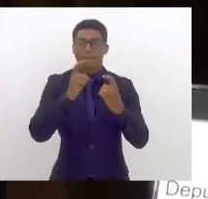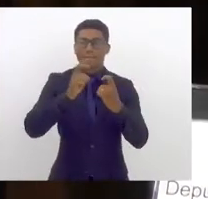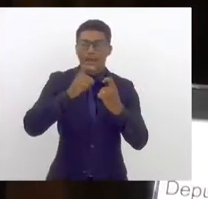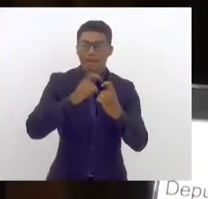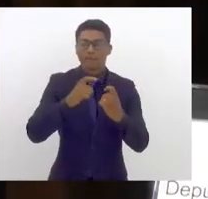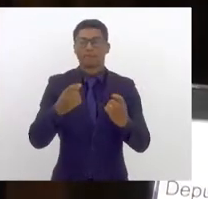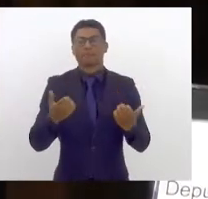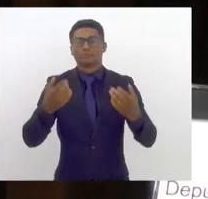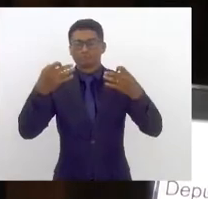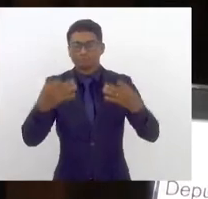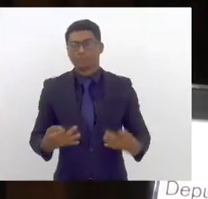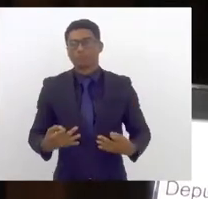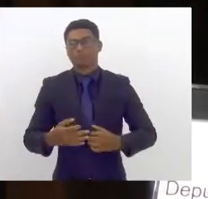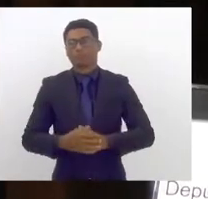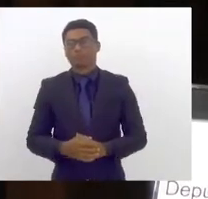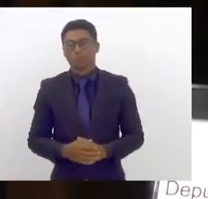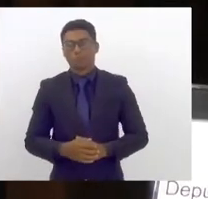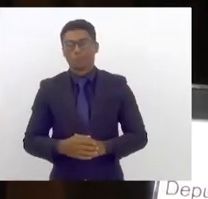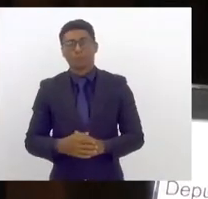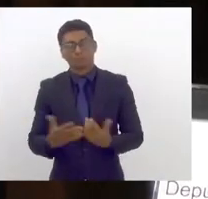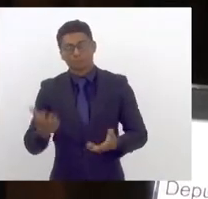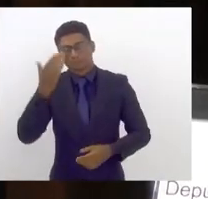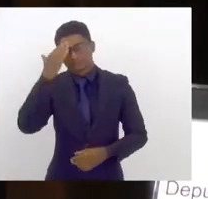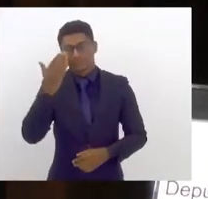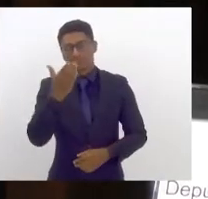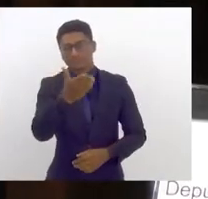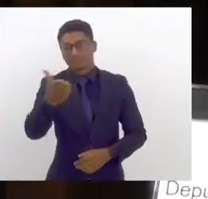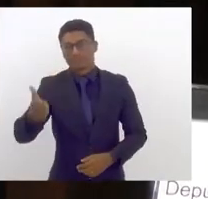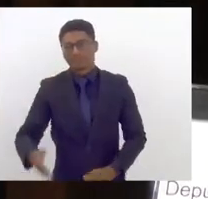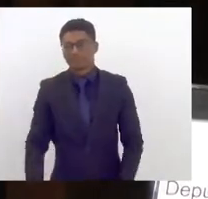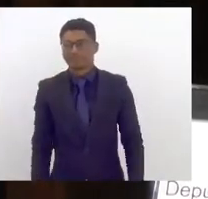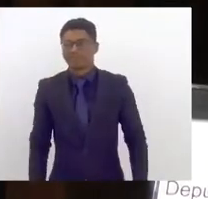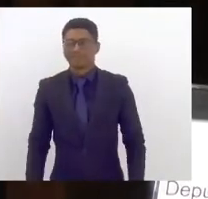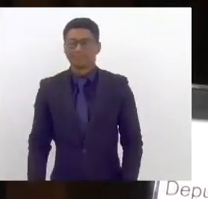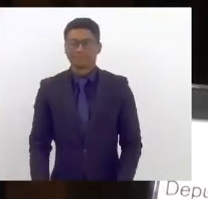adequada coordenação do Cuidado mais uma vez muito obrigada